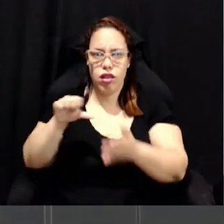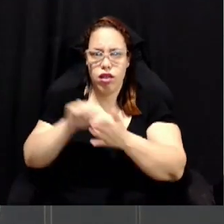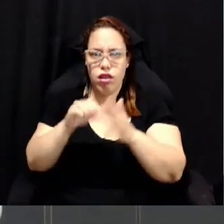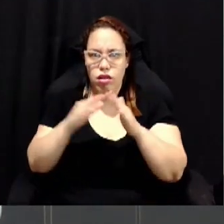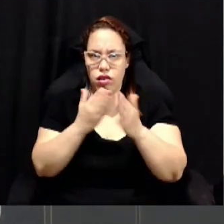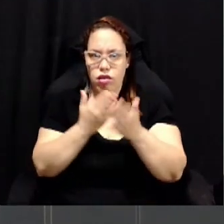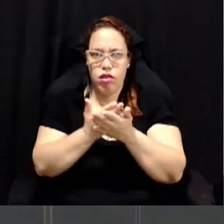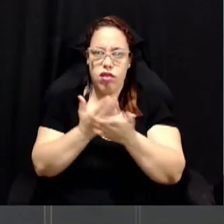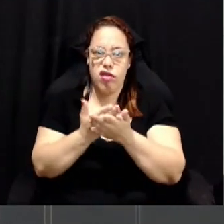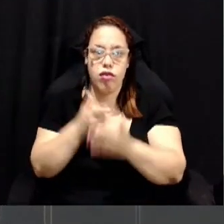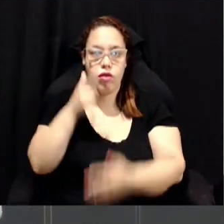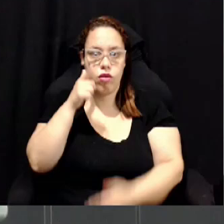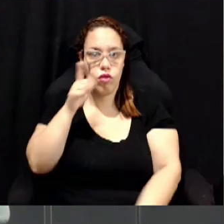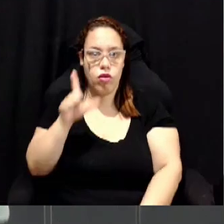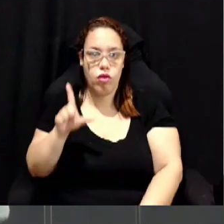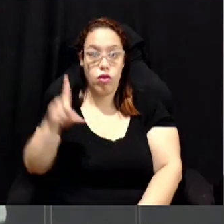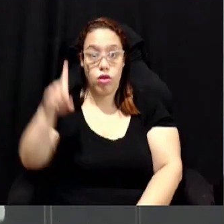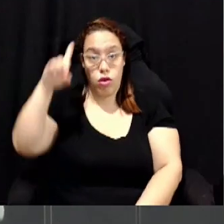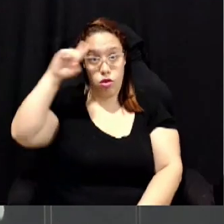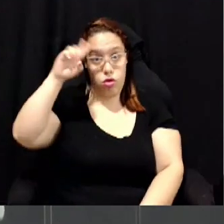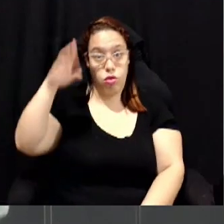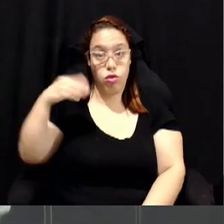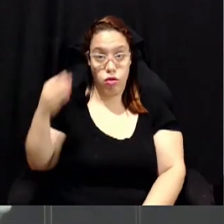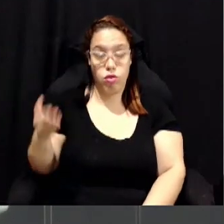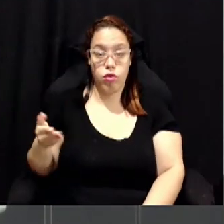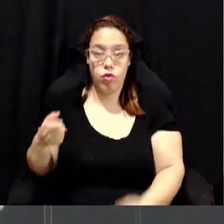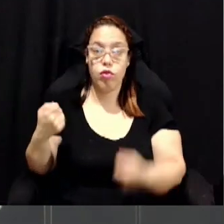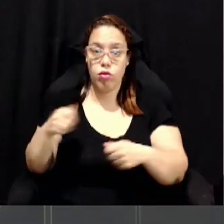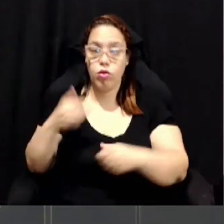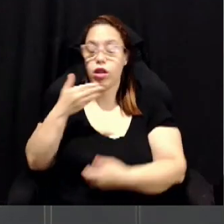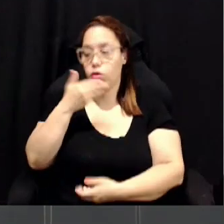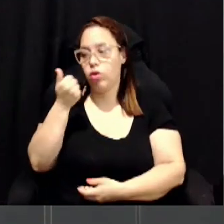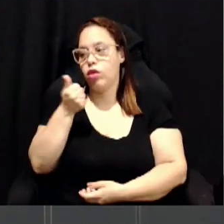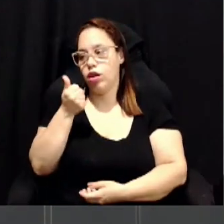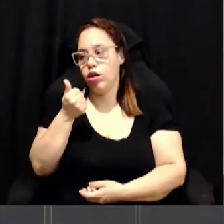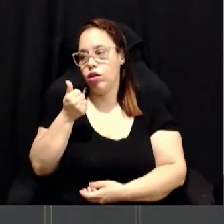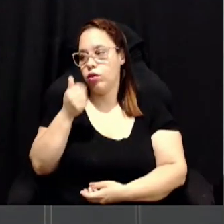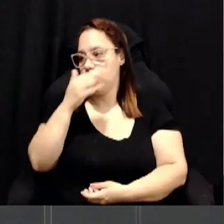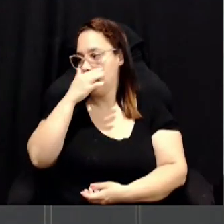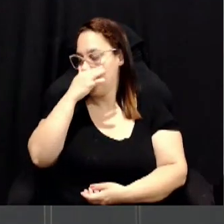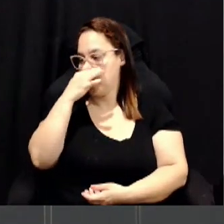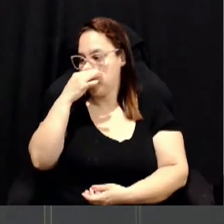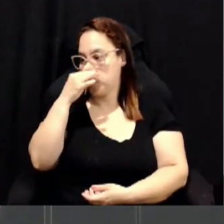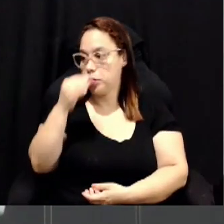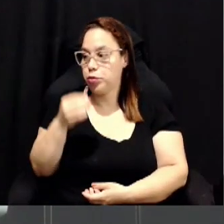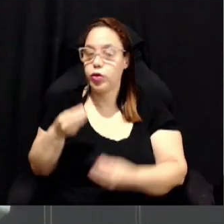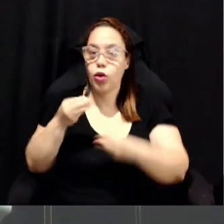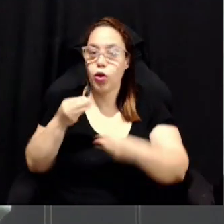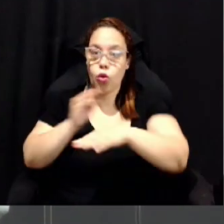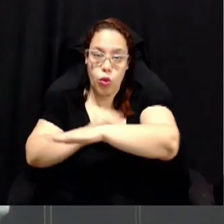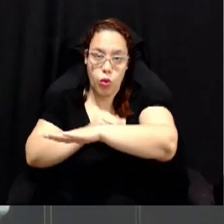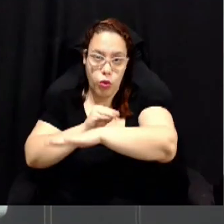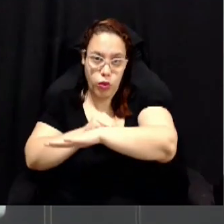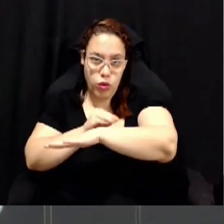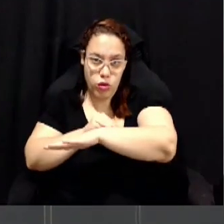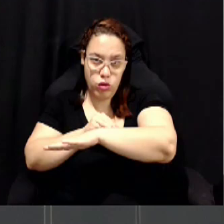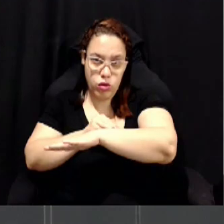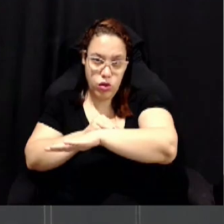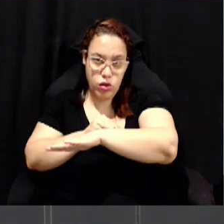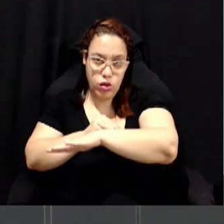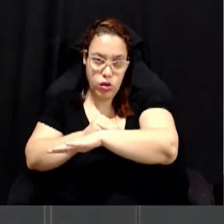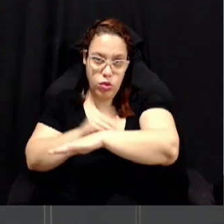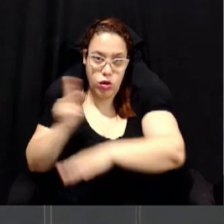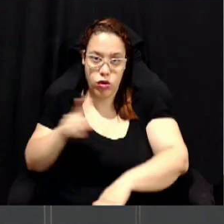consegue estar todo dia, né? Então isso precisa melhorar. Como o cuidador, o docente auxiliar vem por